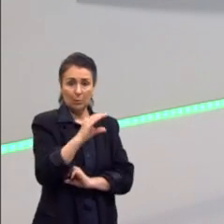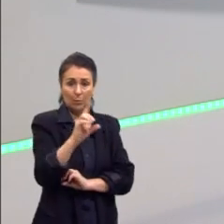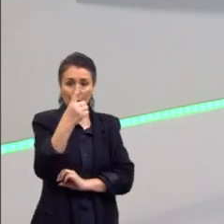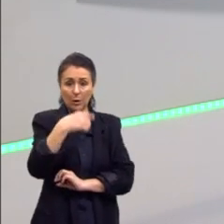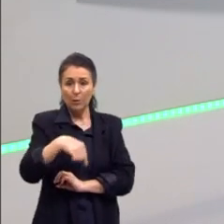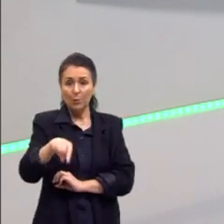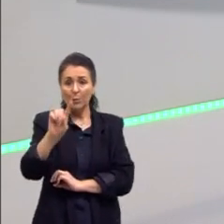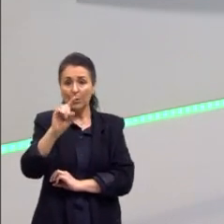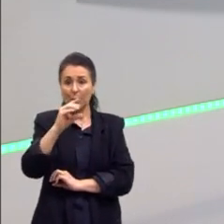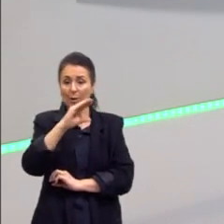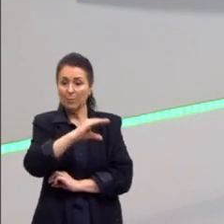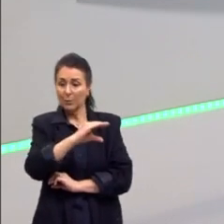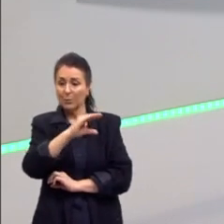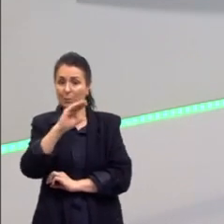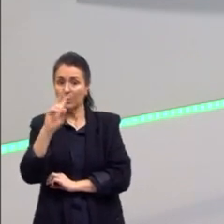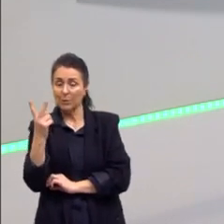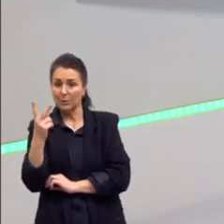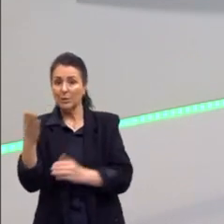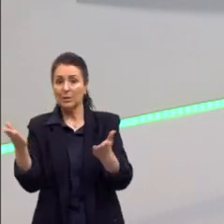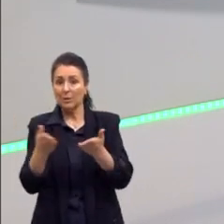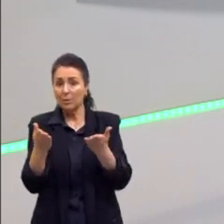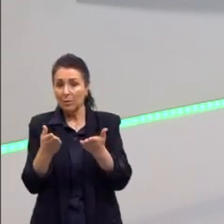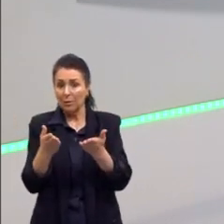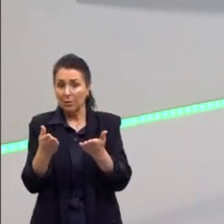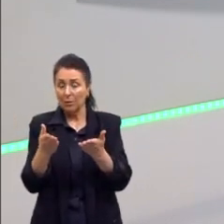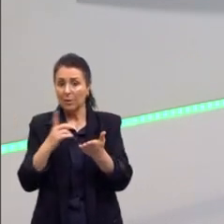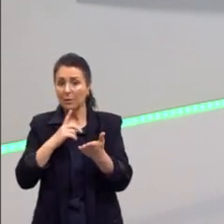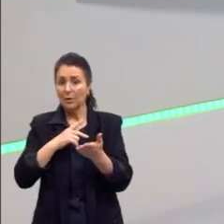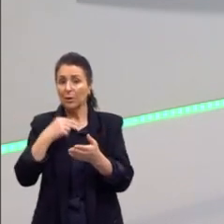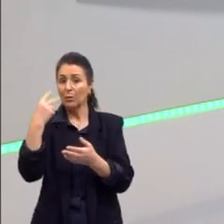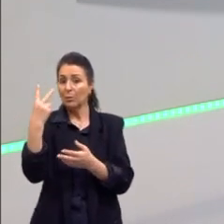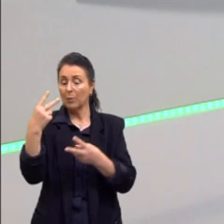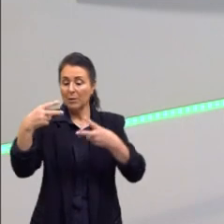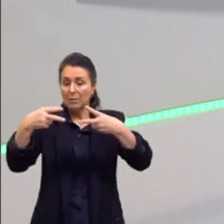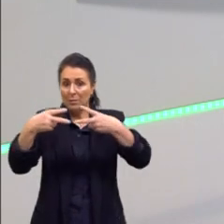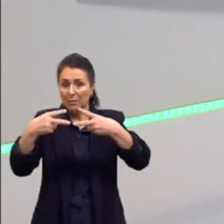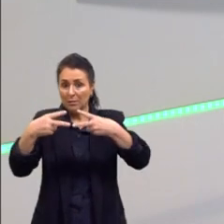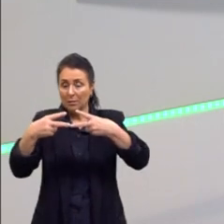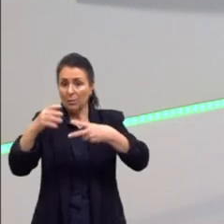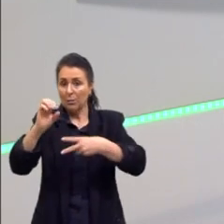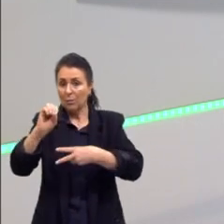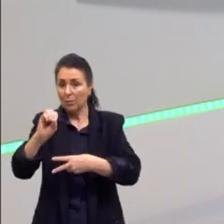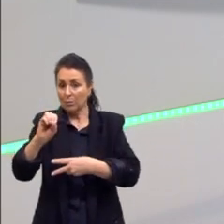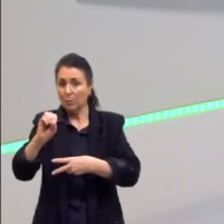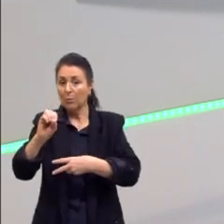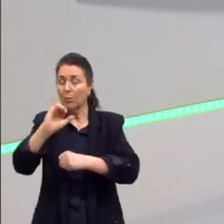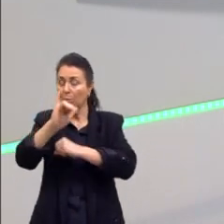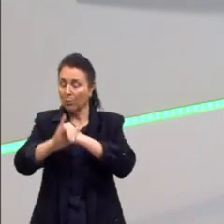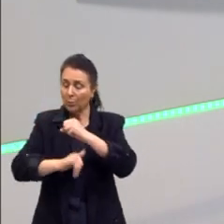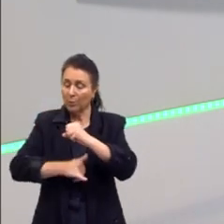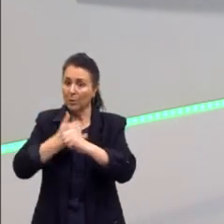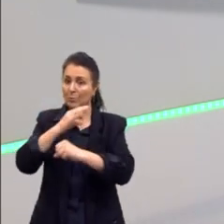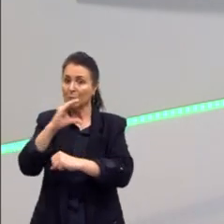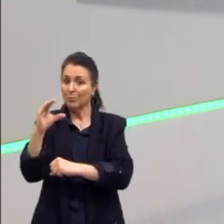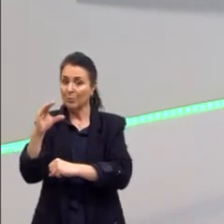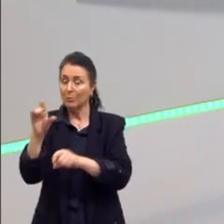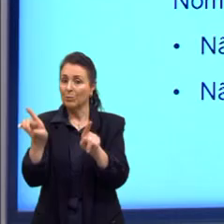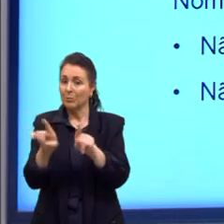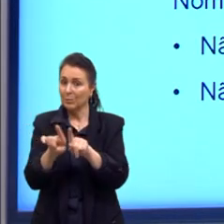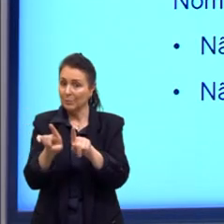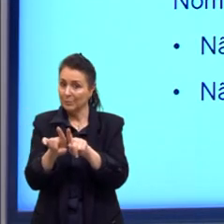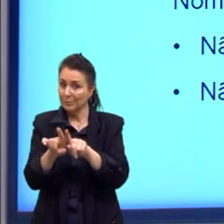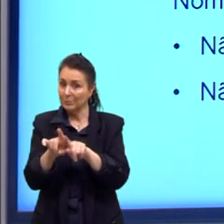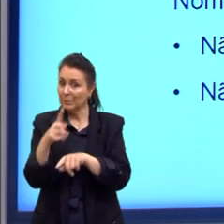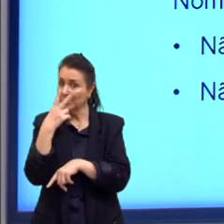hidrogênio e na carbonila eu tenho essas duas ligações do oxigênio ele faz com o mesmo átomo de carbono formando